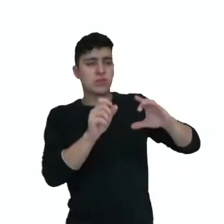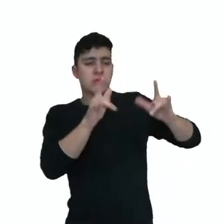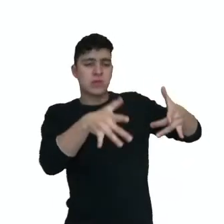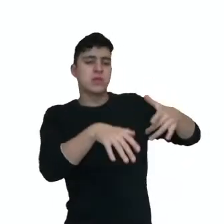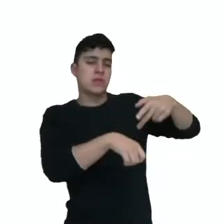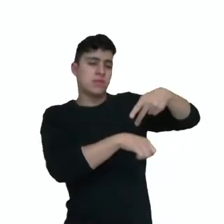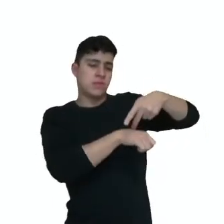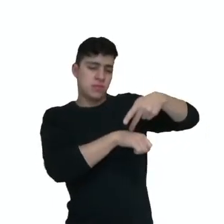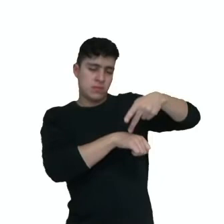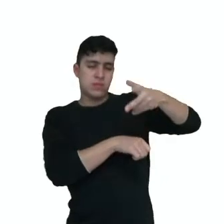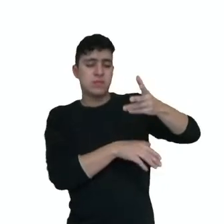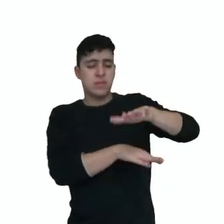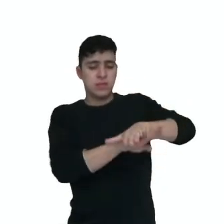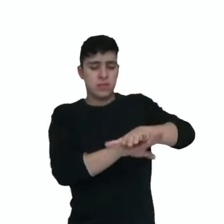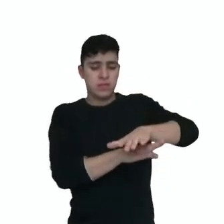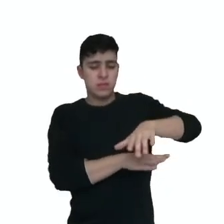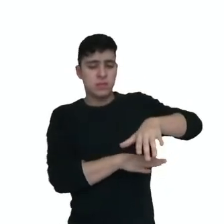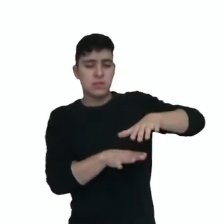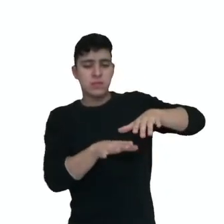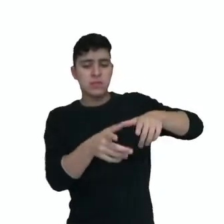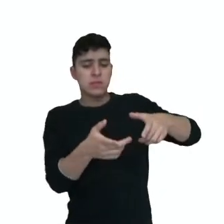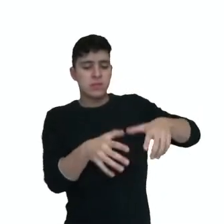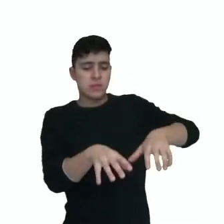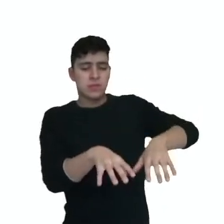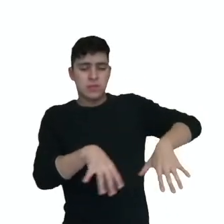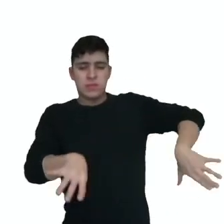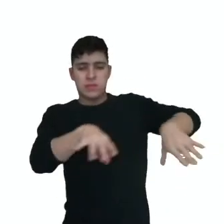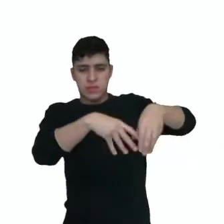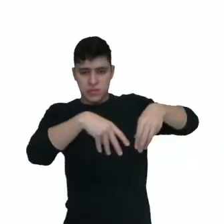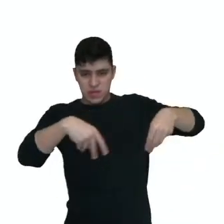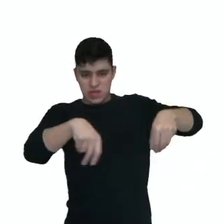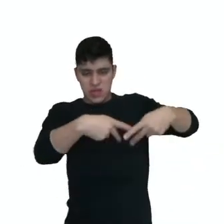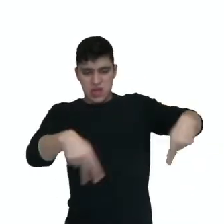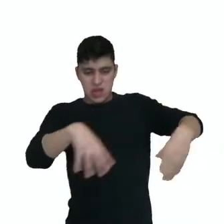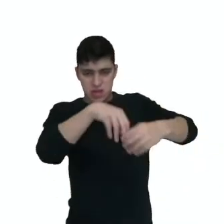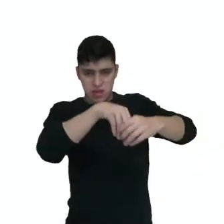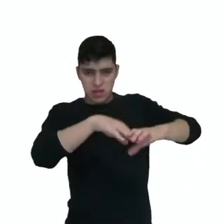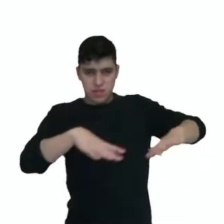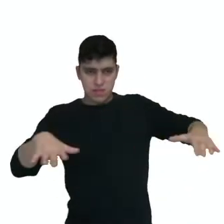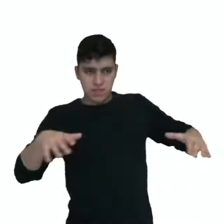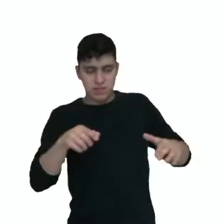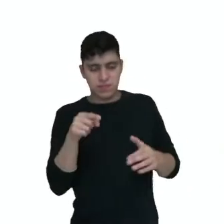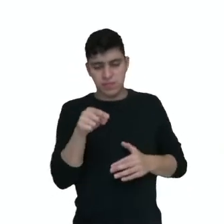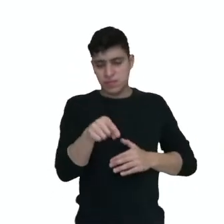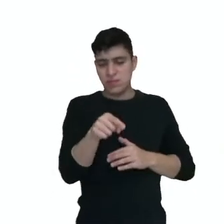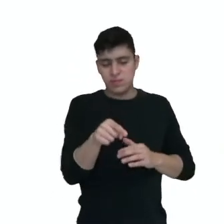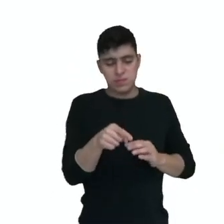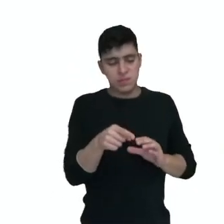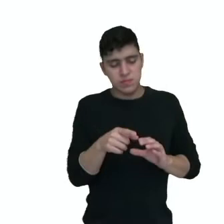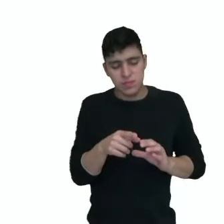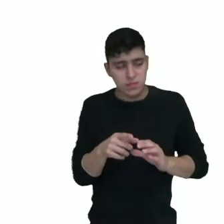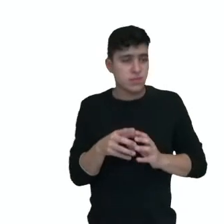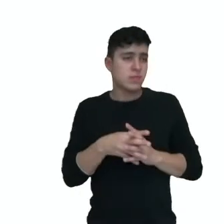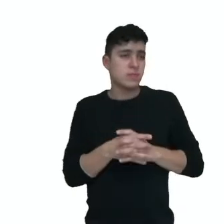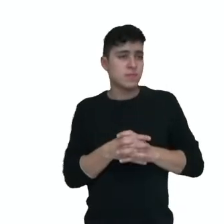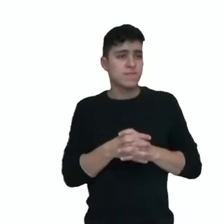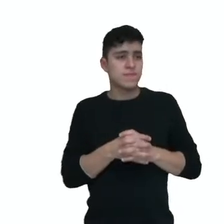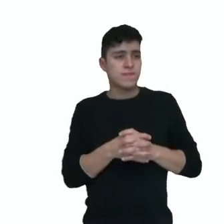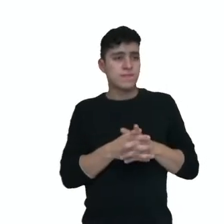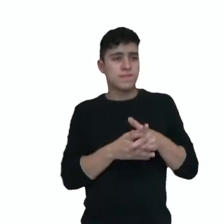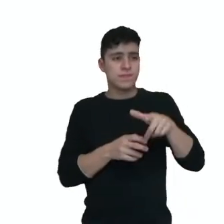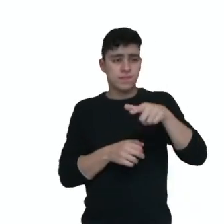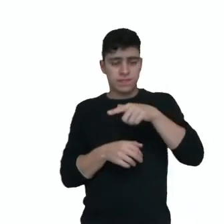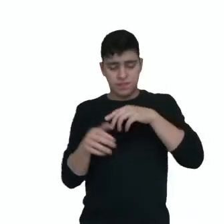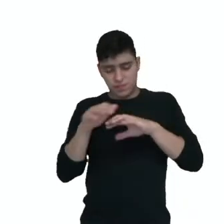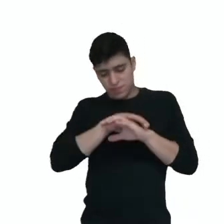sedimentares, ajudam na datação dos estratos e são protoctistas risópodes, tá? Produzem essa